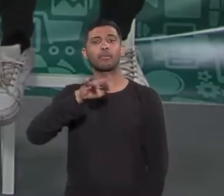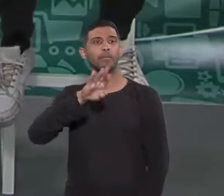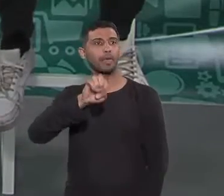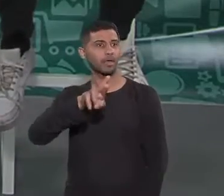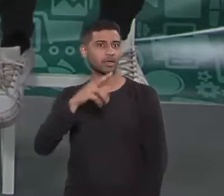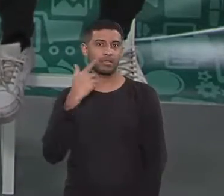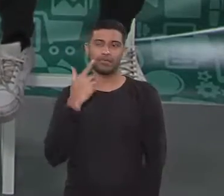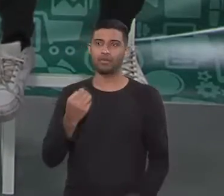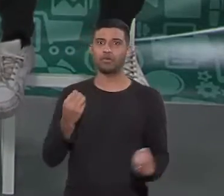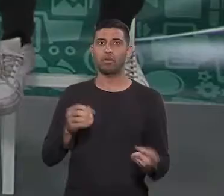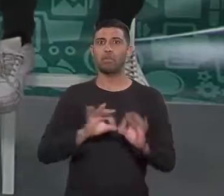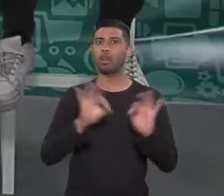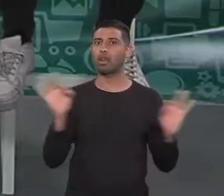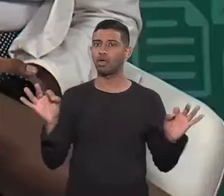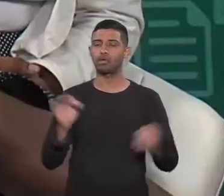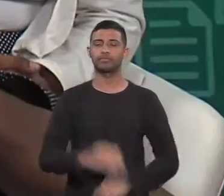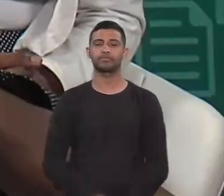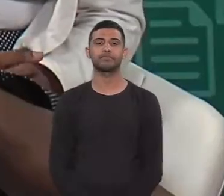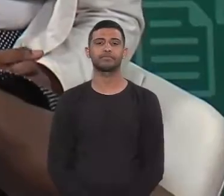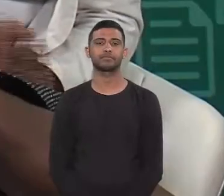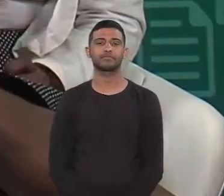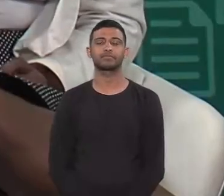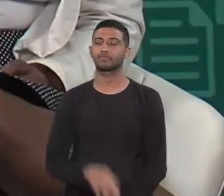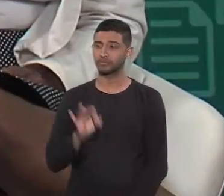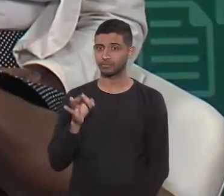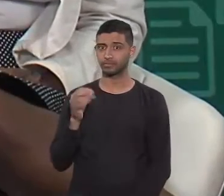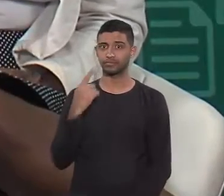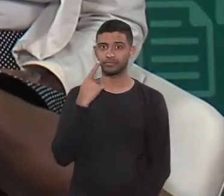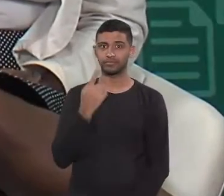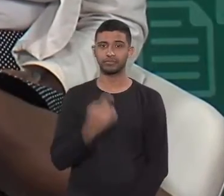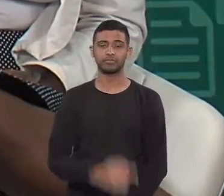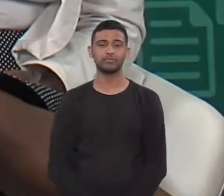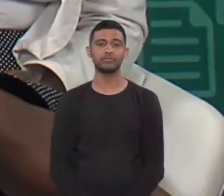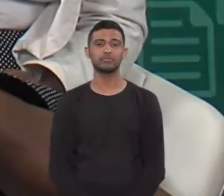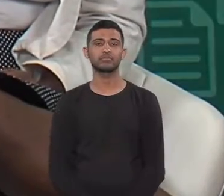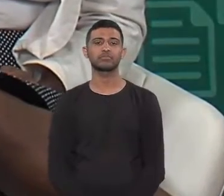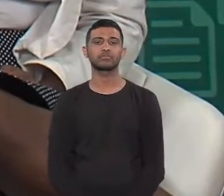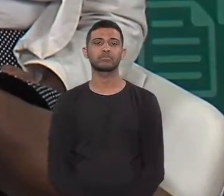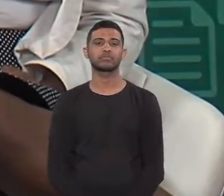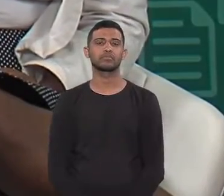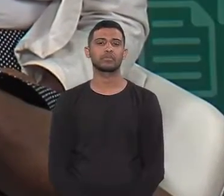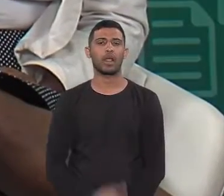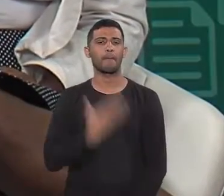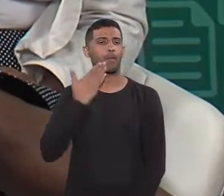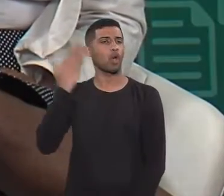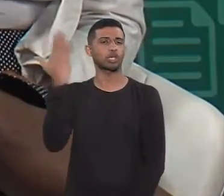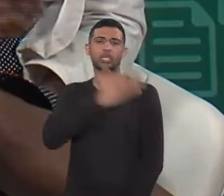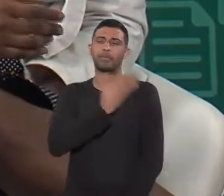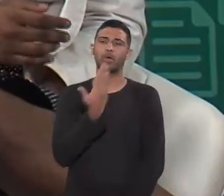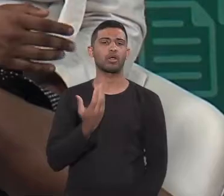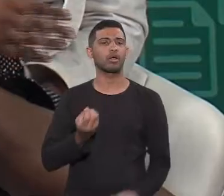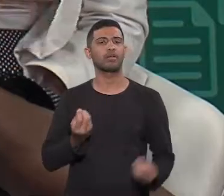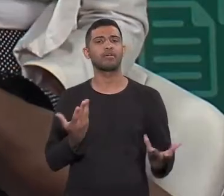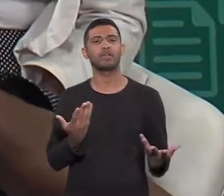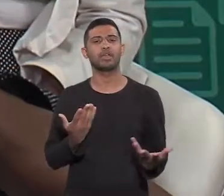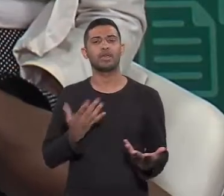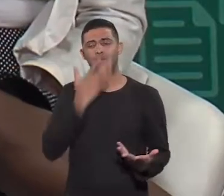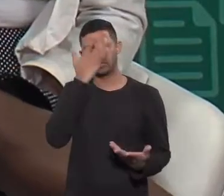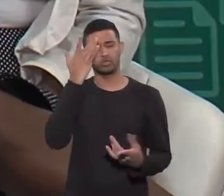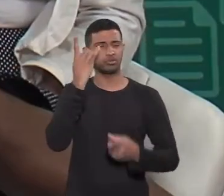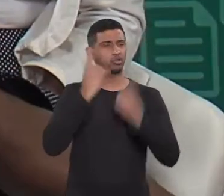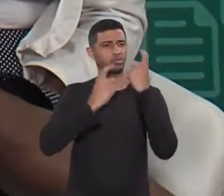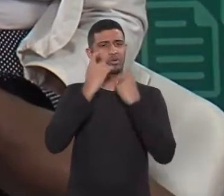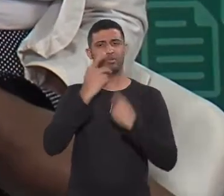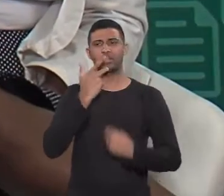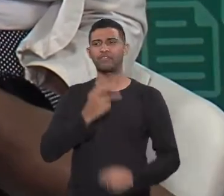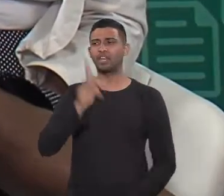Então, ele precisa se deslocar, não tem jeito. Né? Exatamente. E a partir da comprovação da hipossuficiência, porque antes que se fale, vai dar...